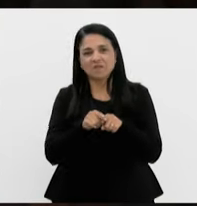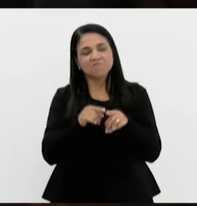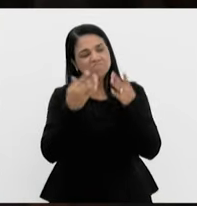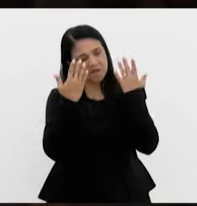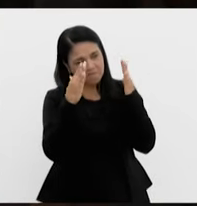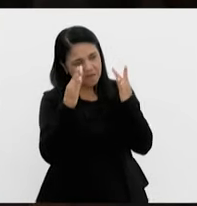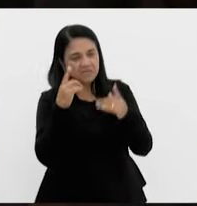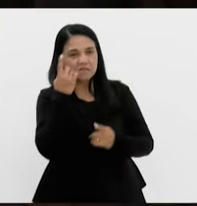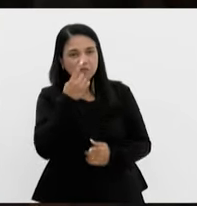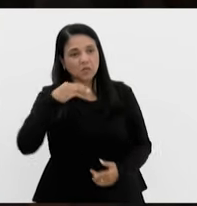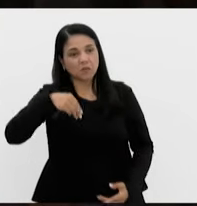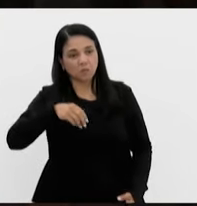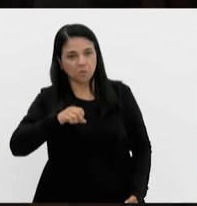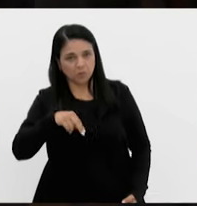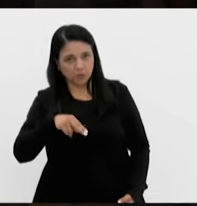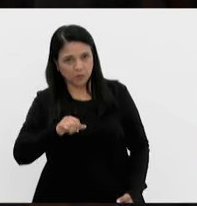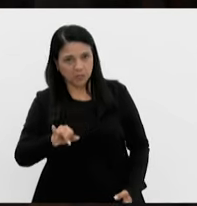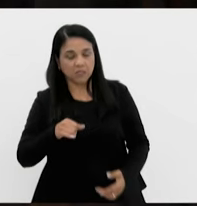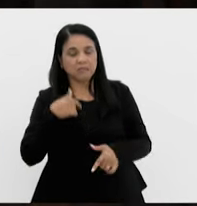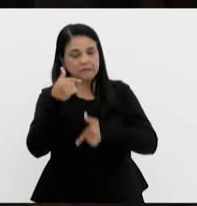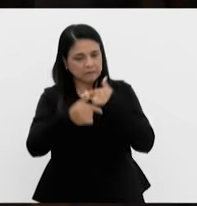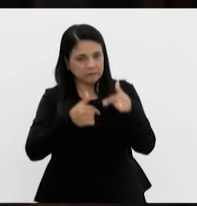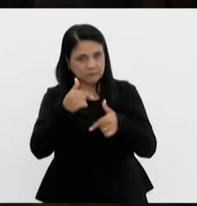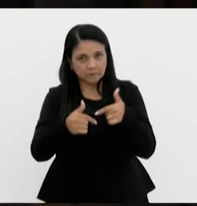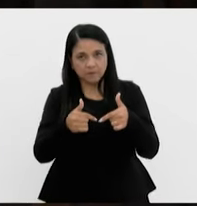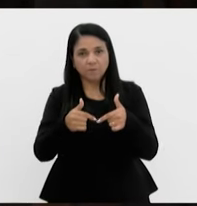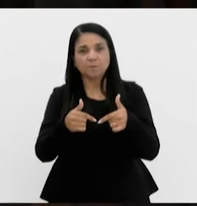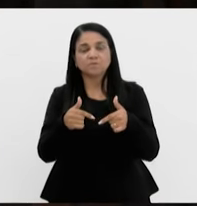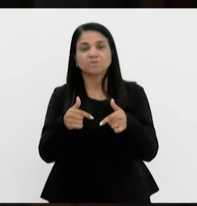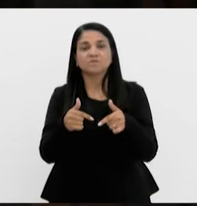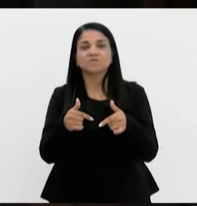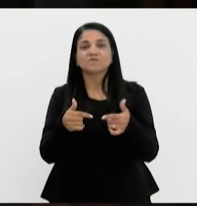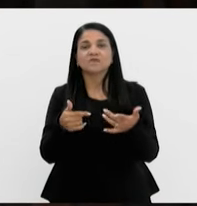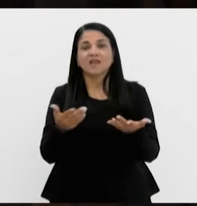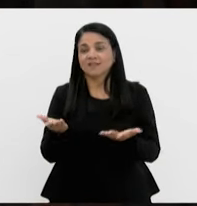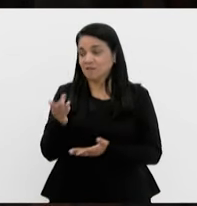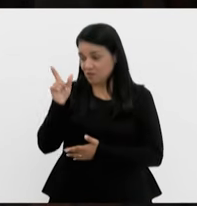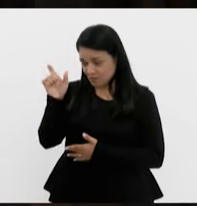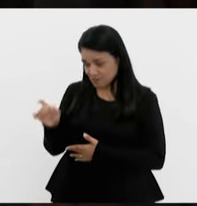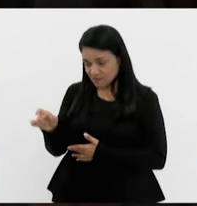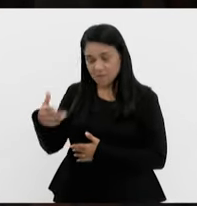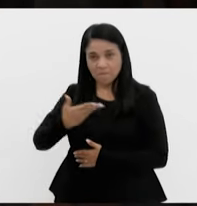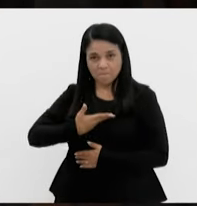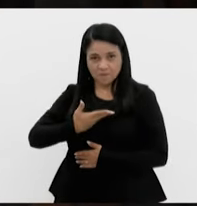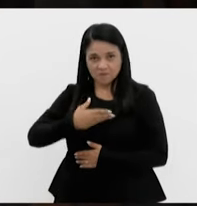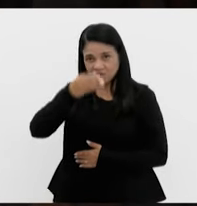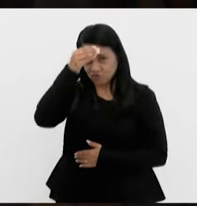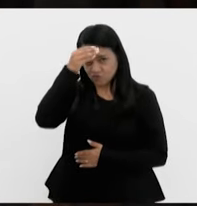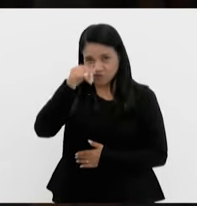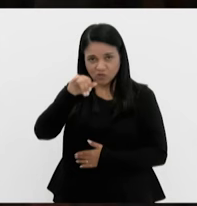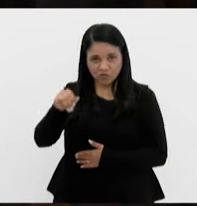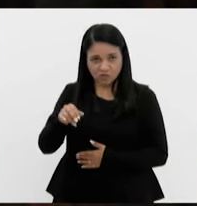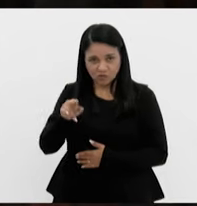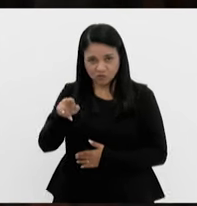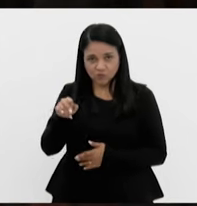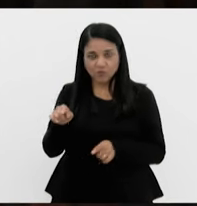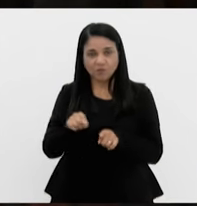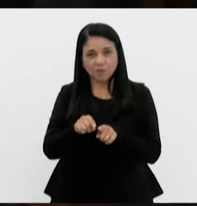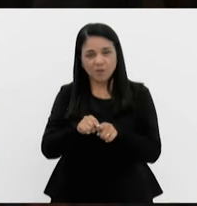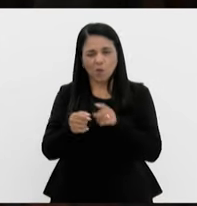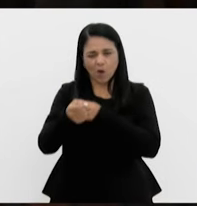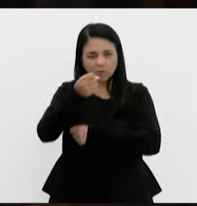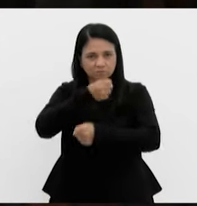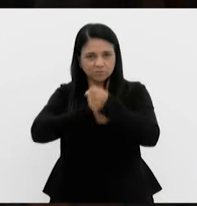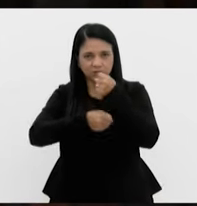tá por esse trabalho e é como a nossa a nossa amiga deputada aqui que a respeito né que o ano